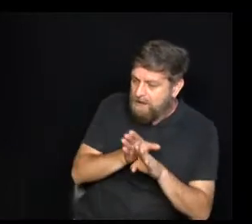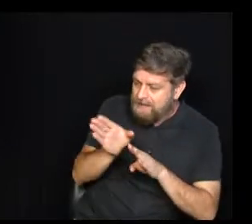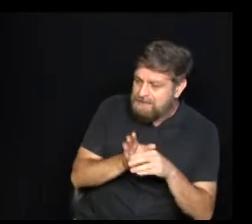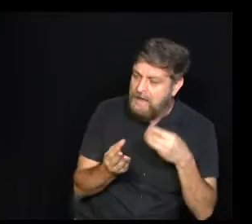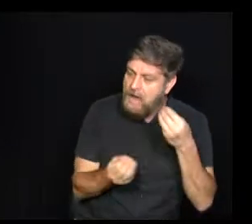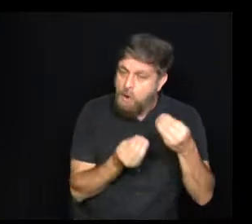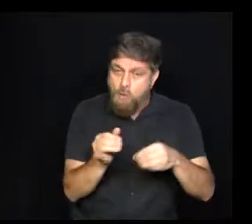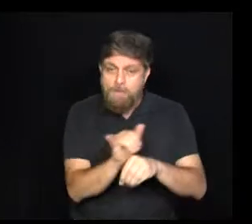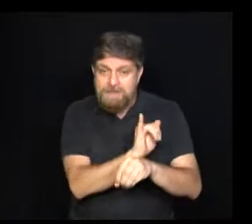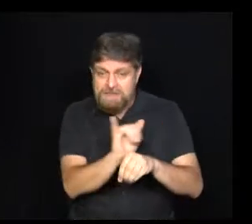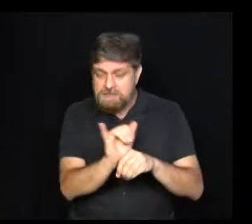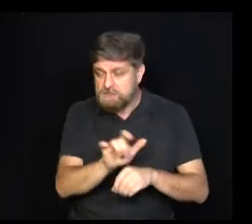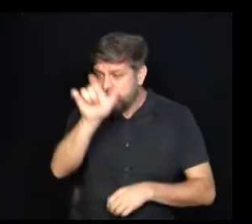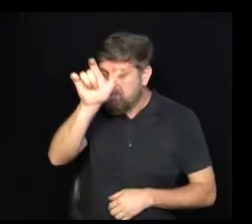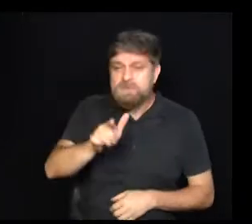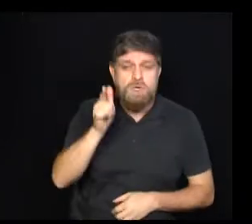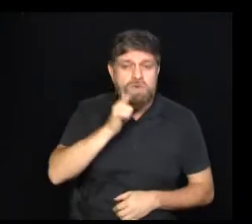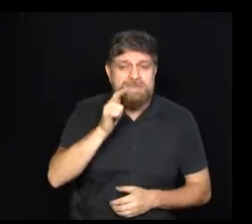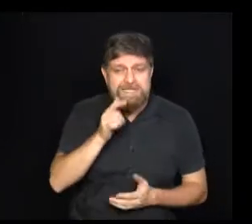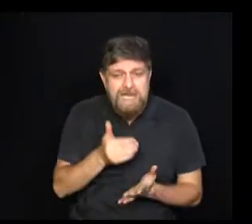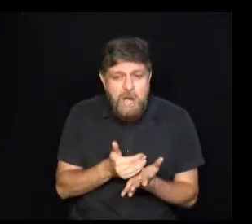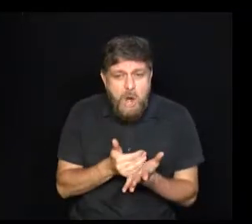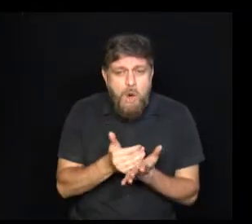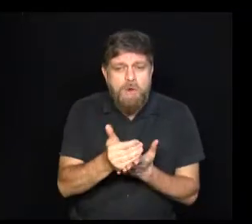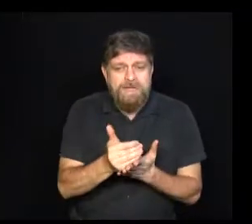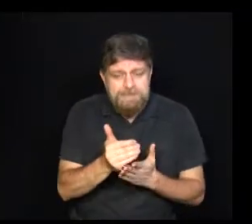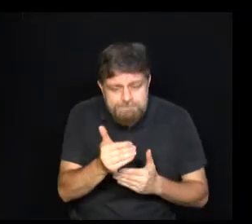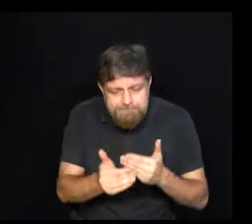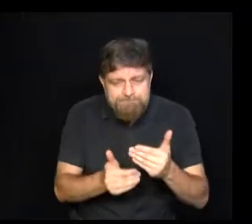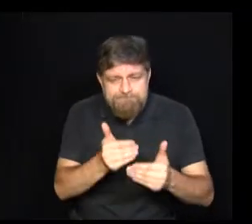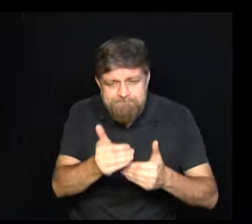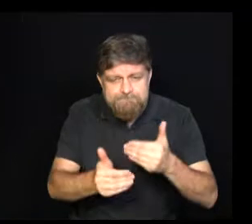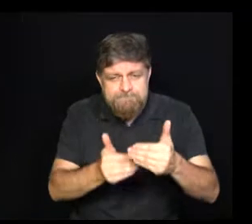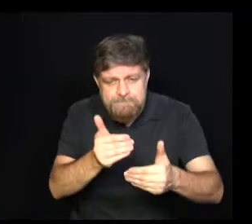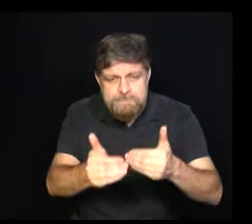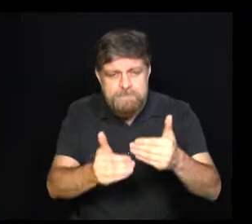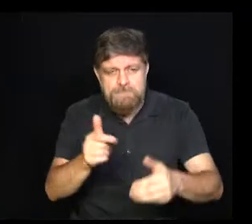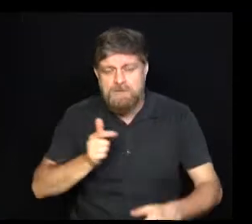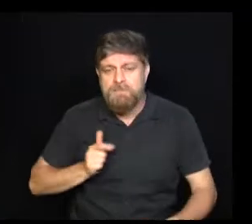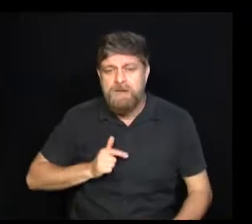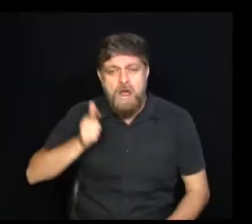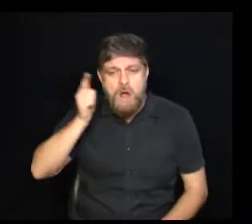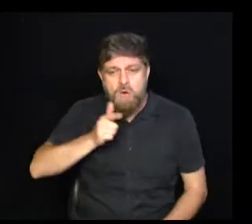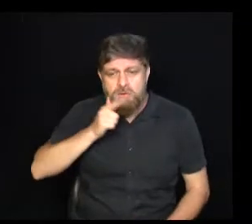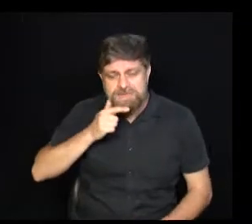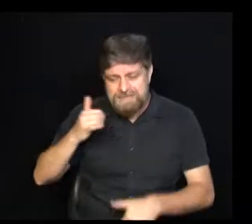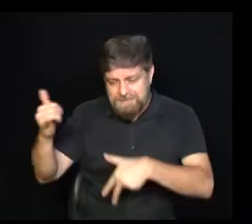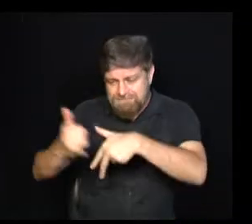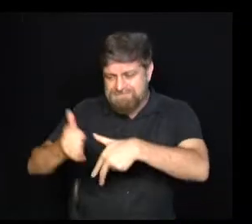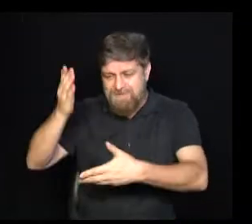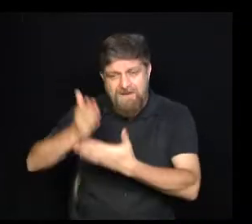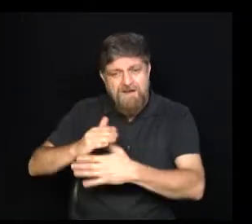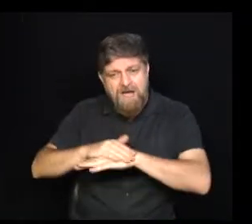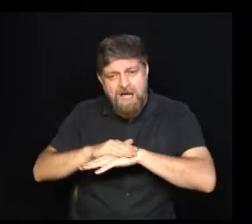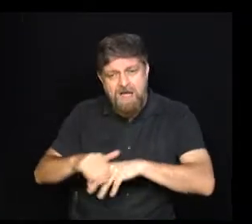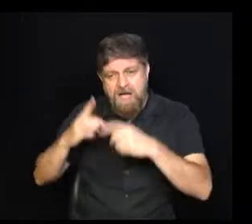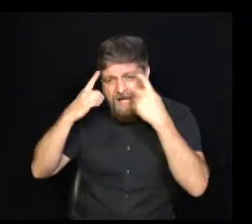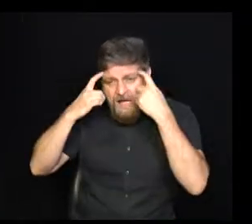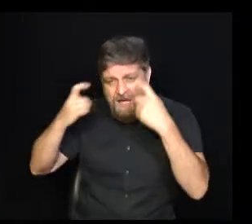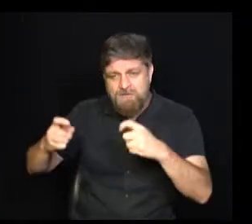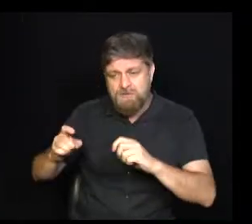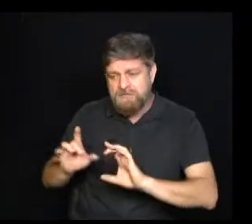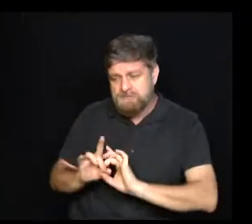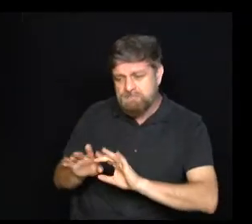para começar a dar um primeiro passo que seja para sair da situação de violência. Então, fica ali na base